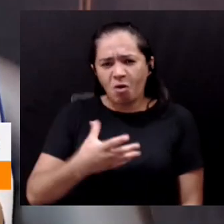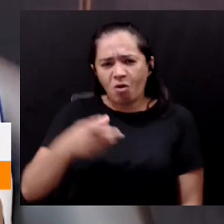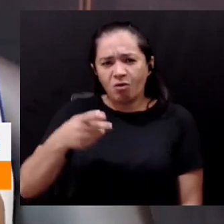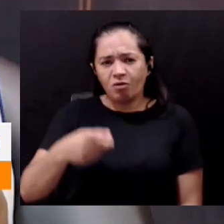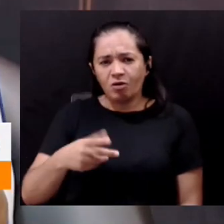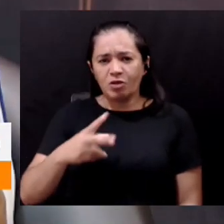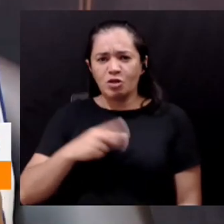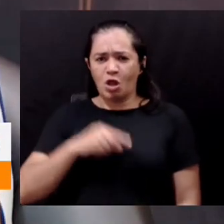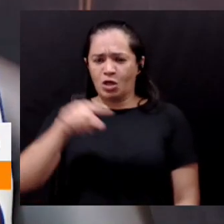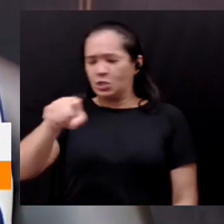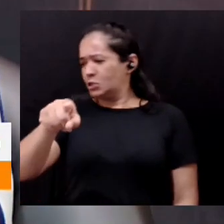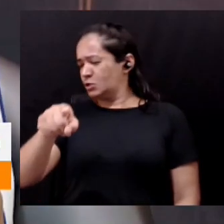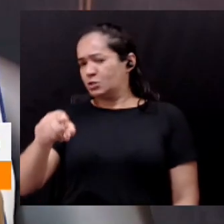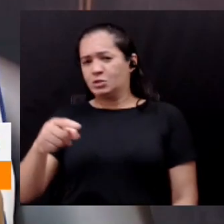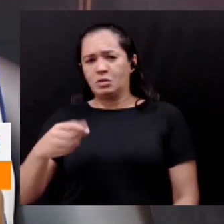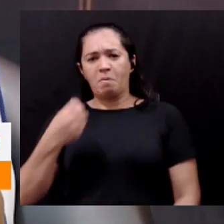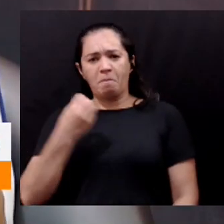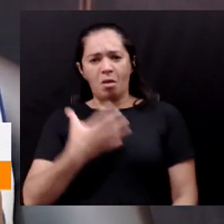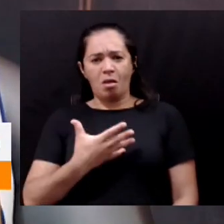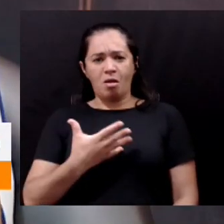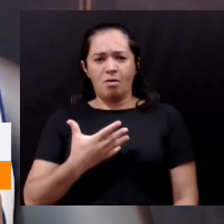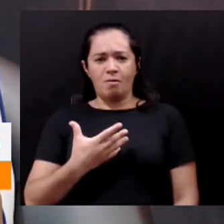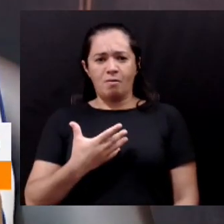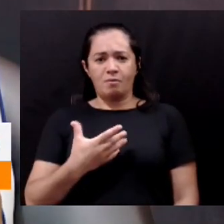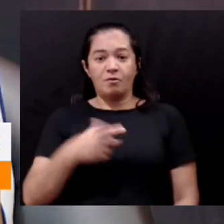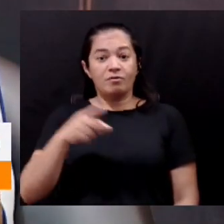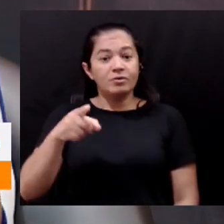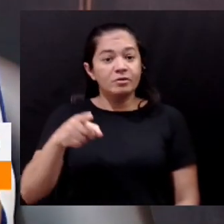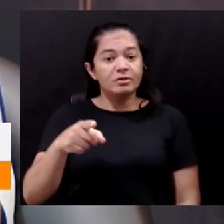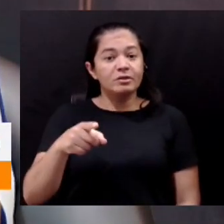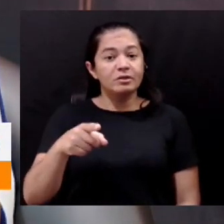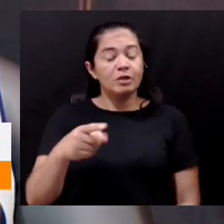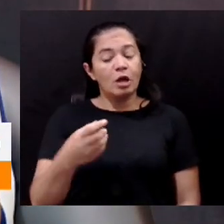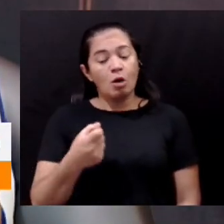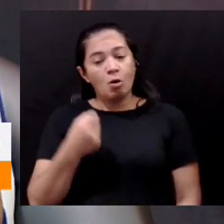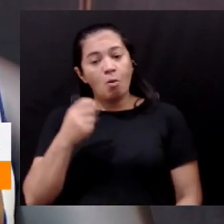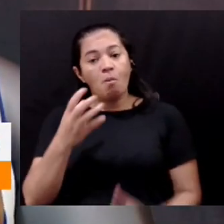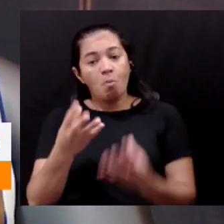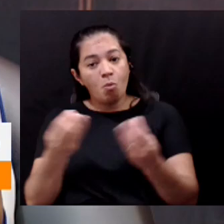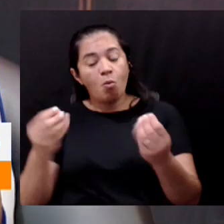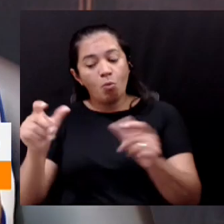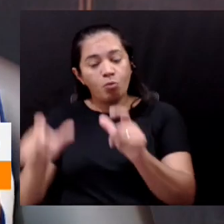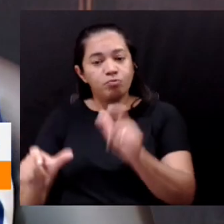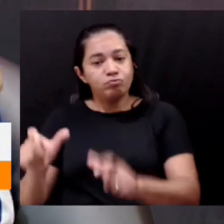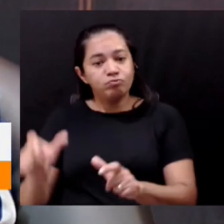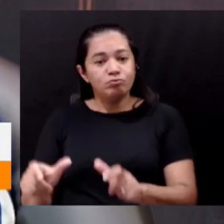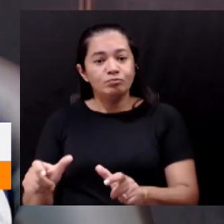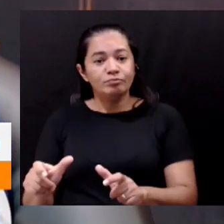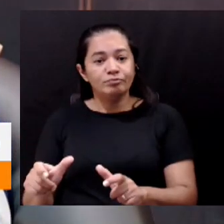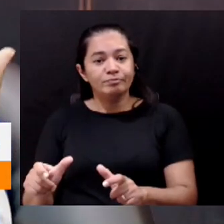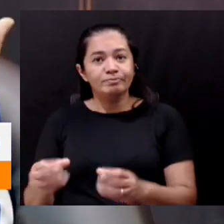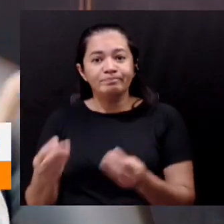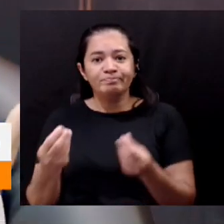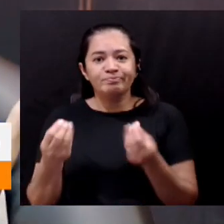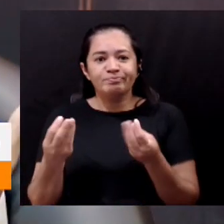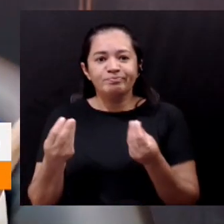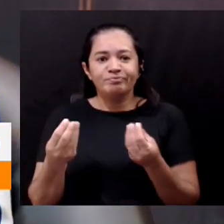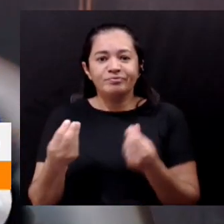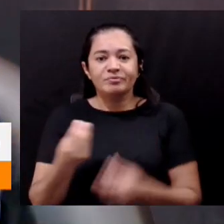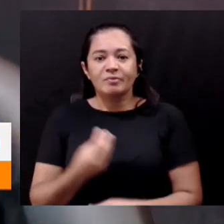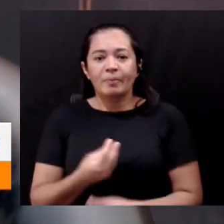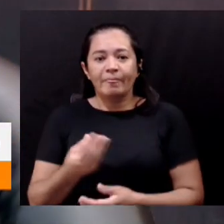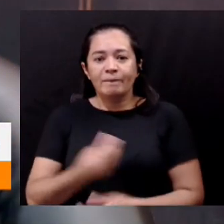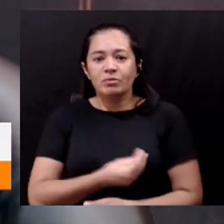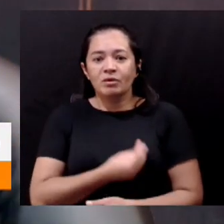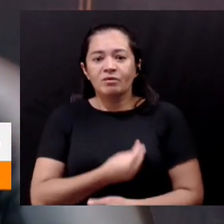está bem, você", realmente muitas pessoas acabam deixando de, vivenciar esse valor que é tão